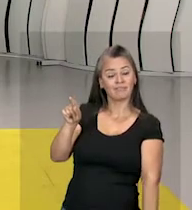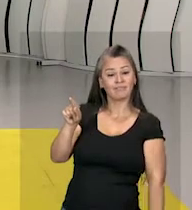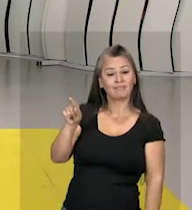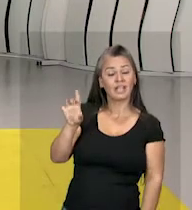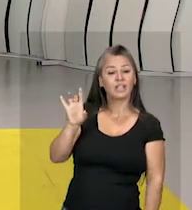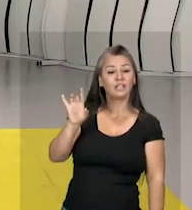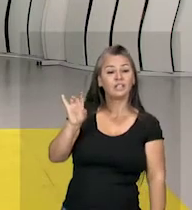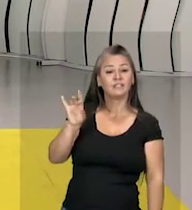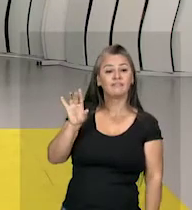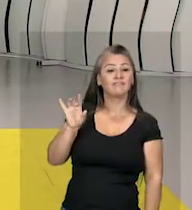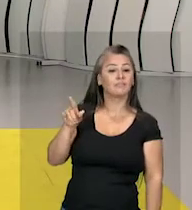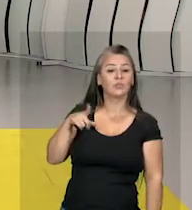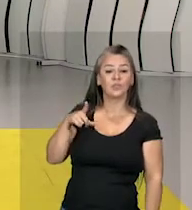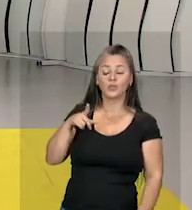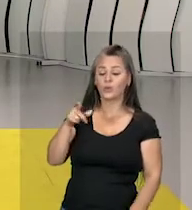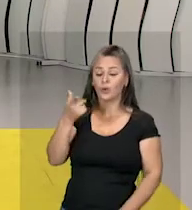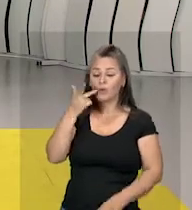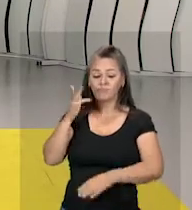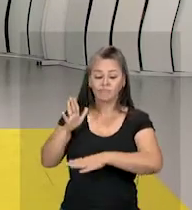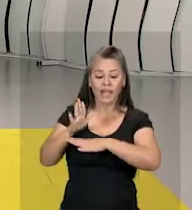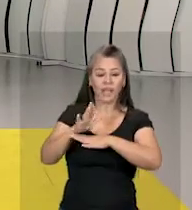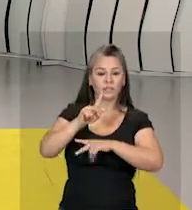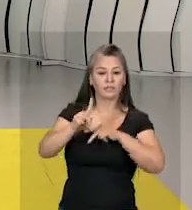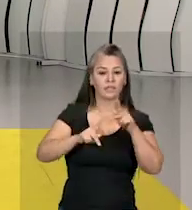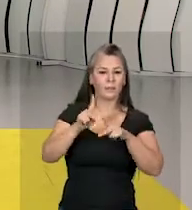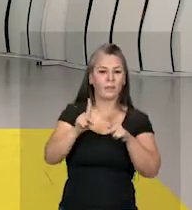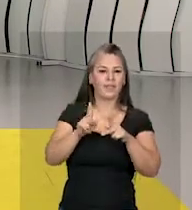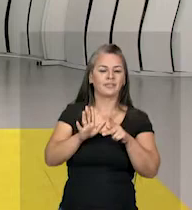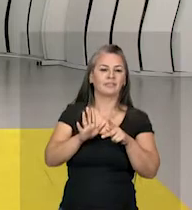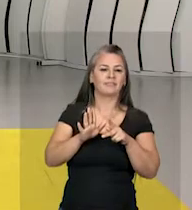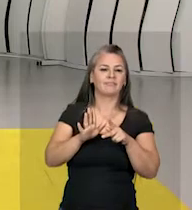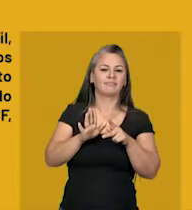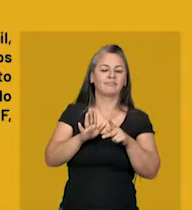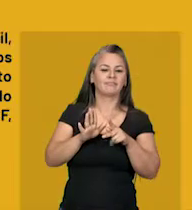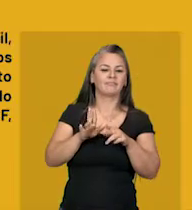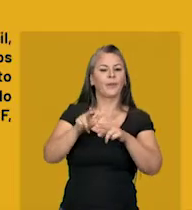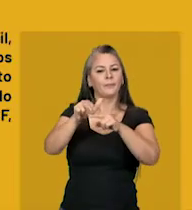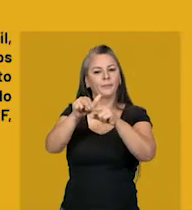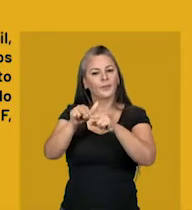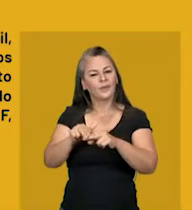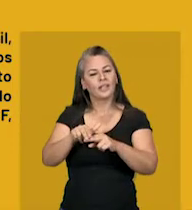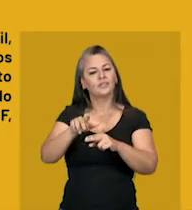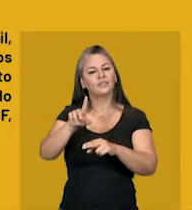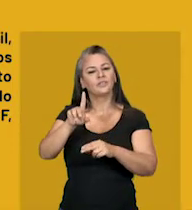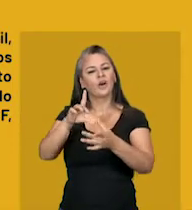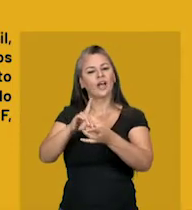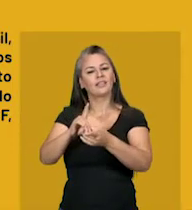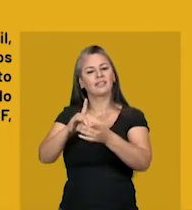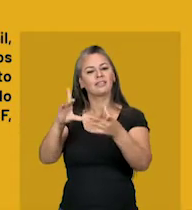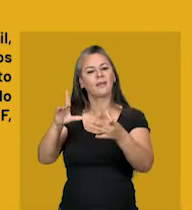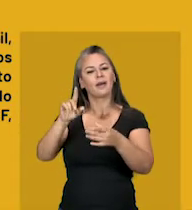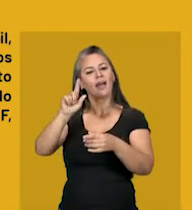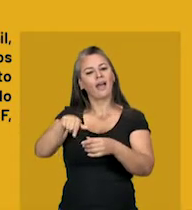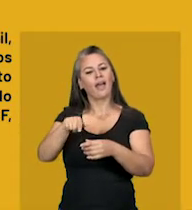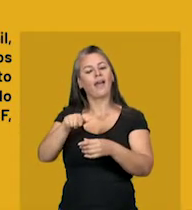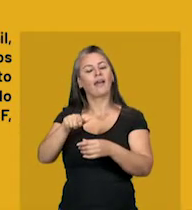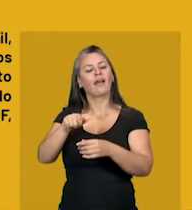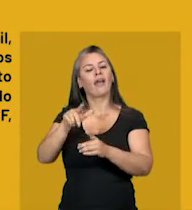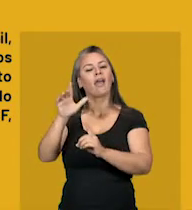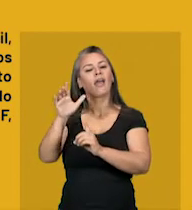por muito tempo e não atende os trabalhadores. Então, esse caráter democrático do nosso Estado, ele é muito influenciado